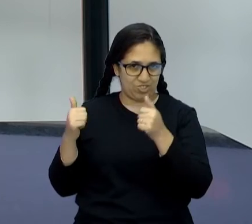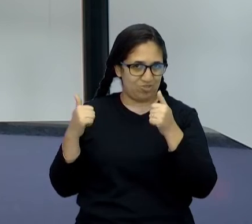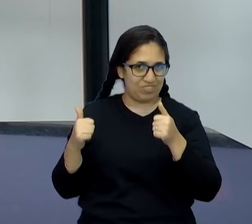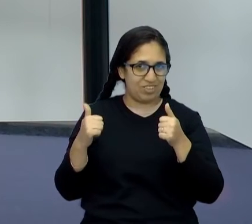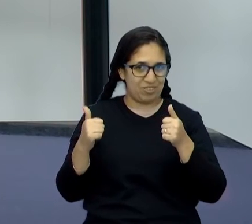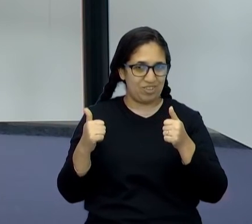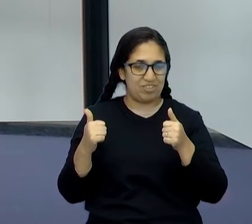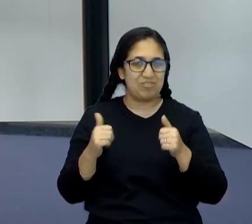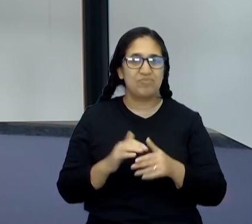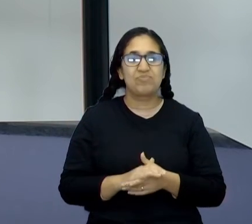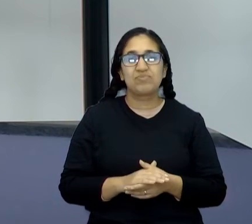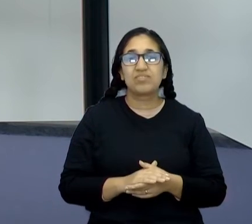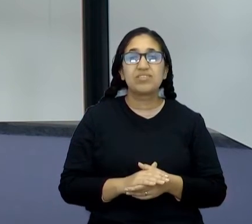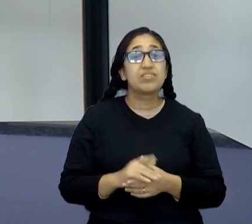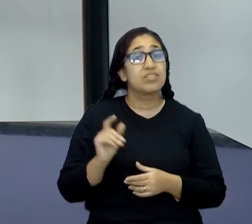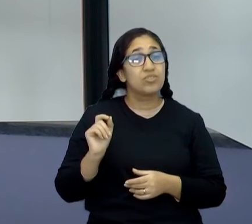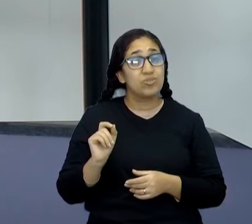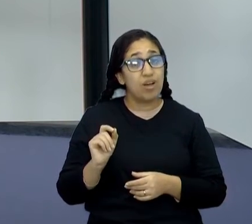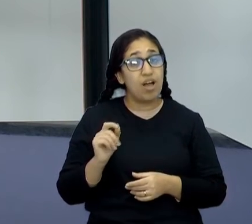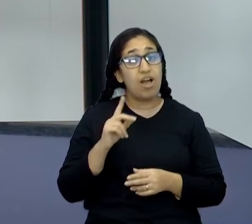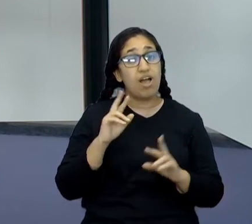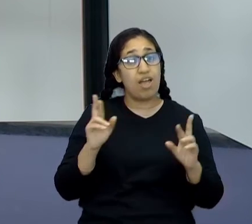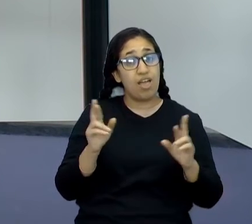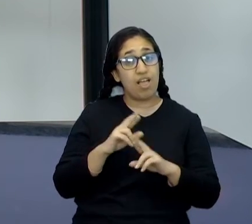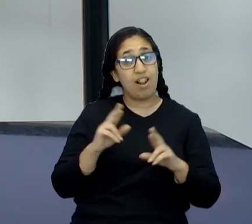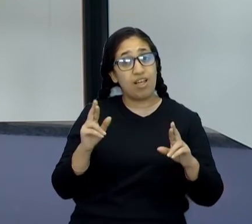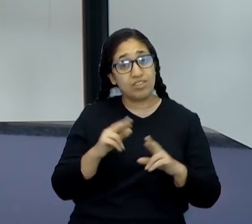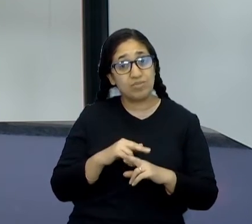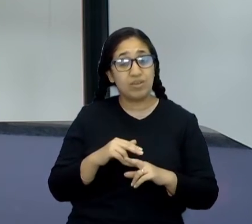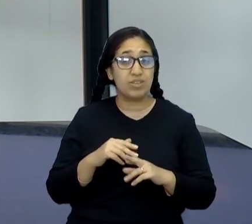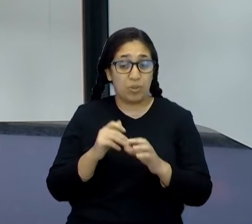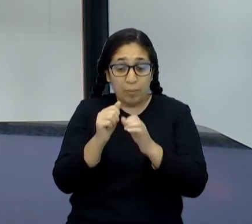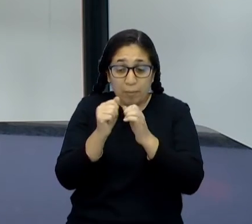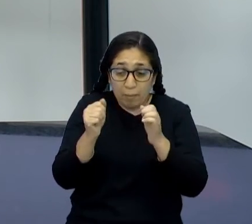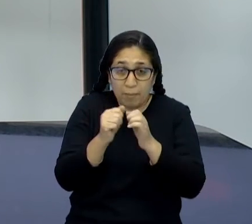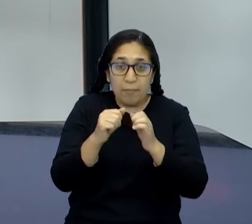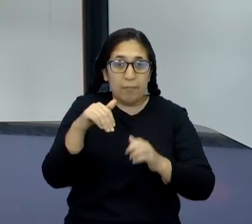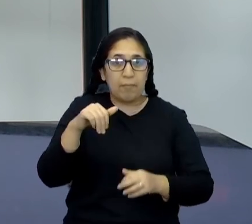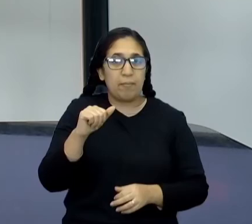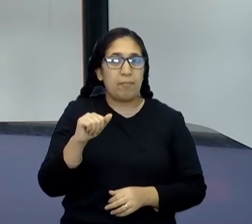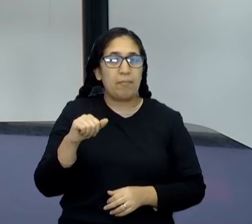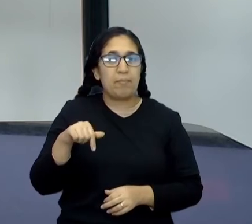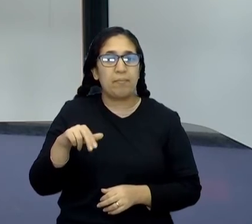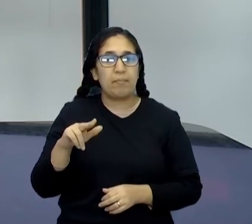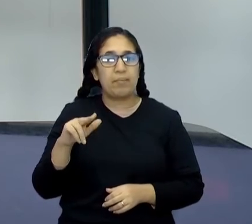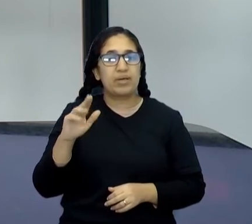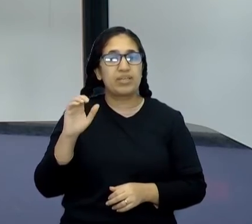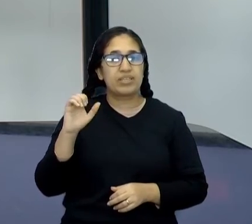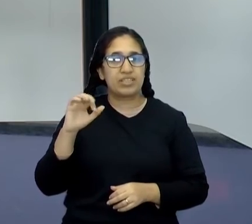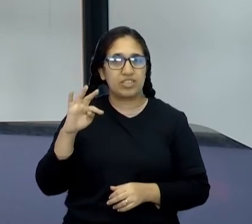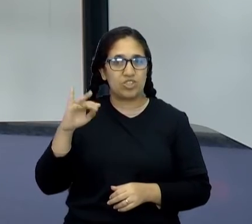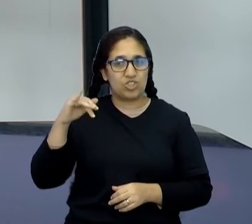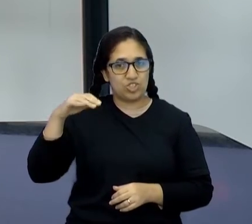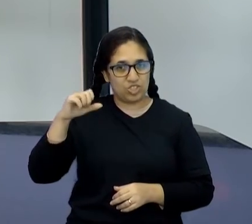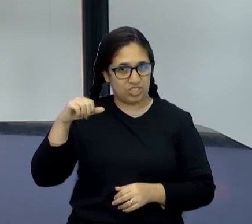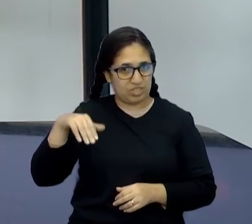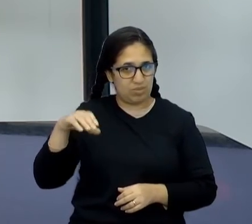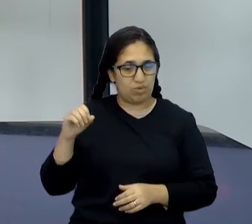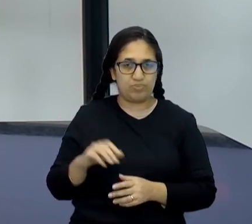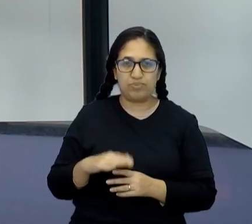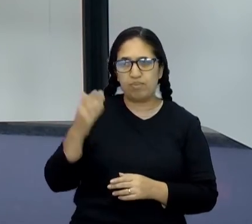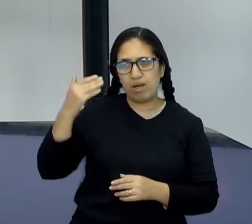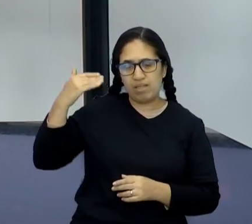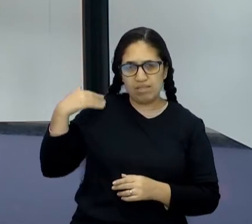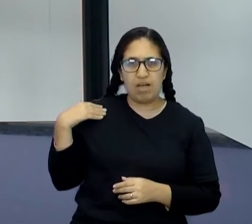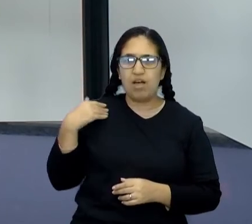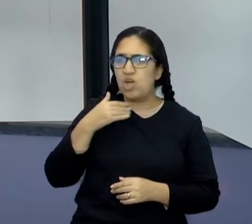Tranquilo? Então isso é relacionado ao magnetismo. Aí, E historicamente teve um cara chamado